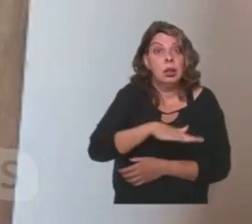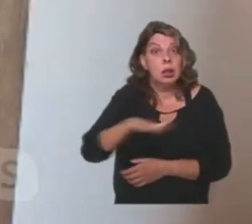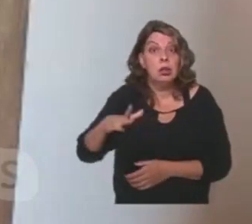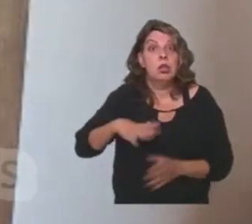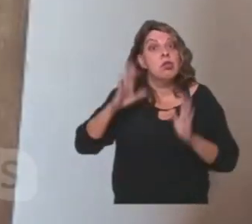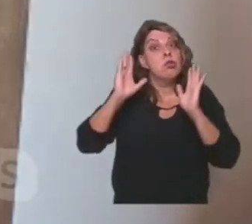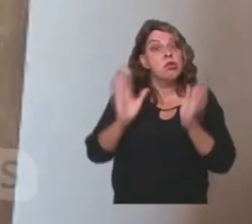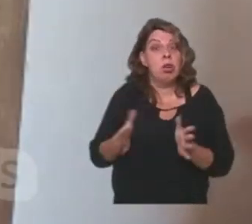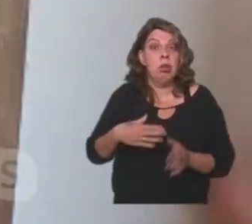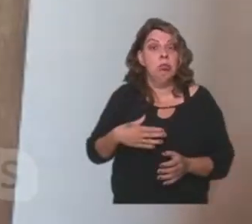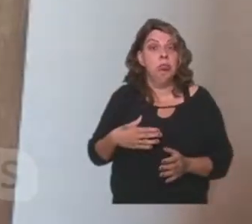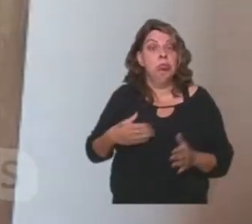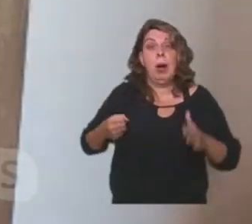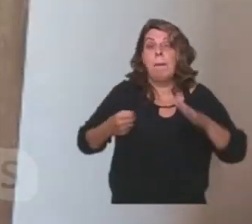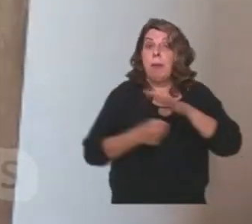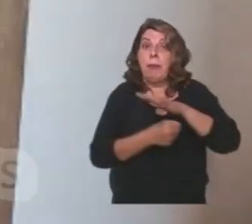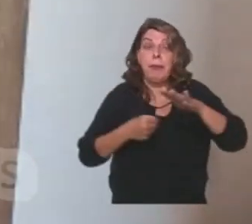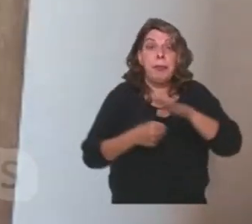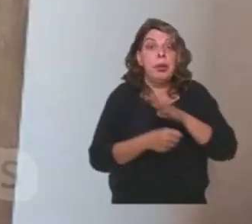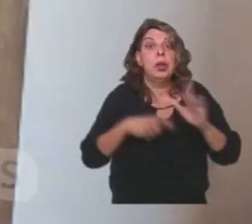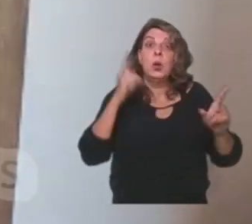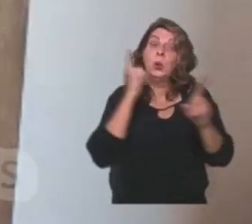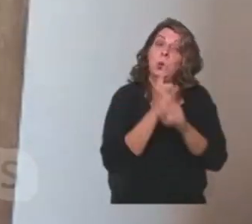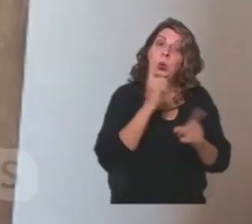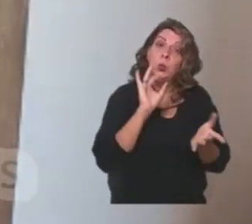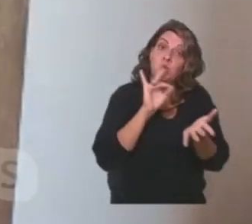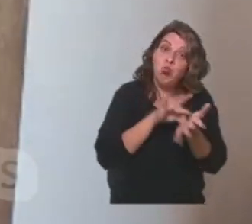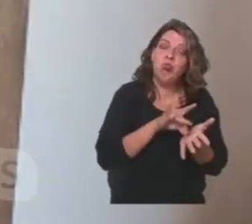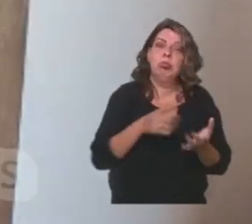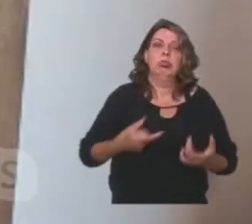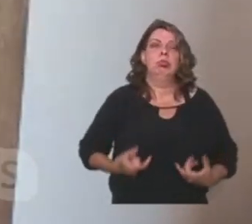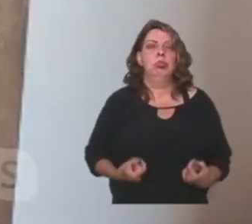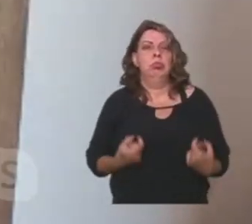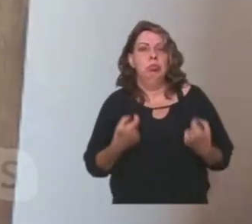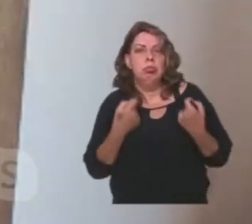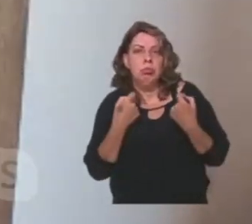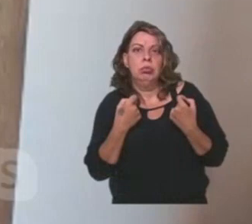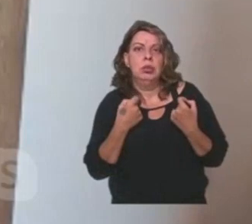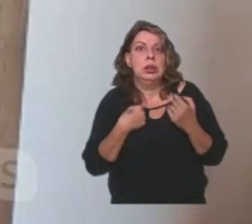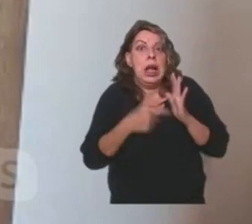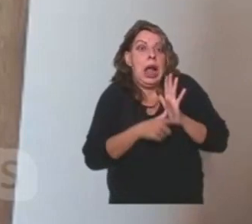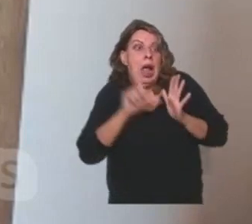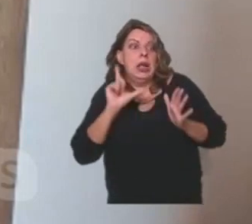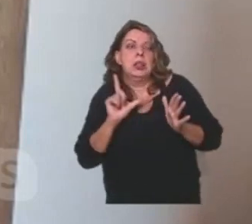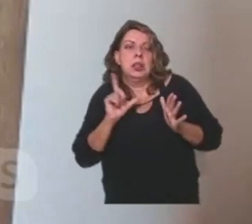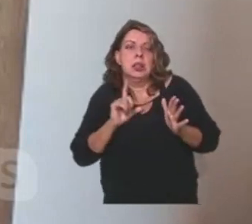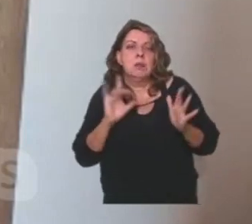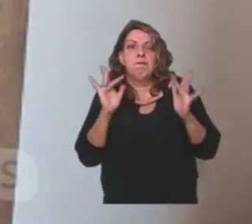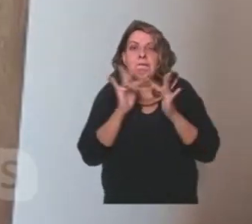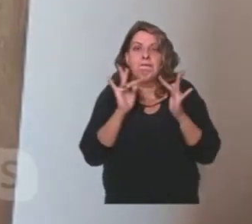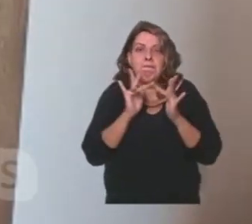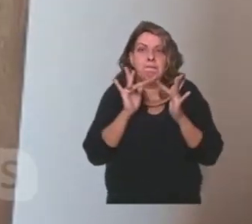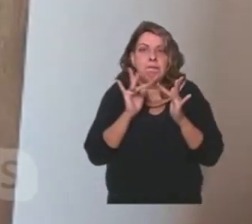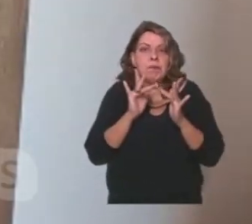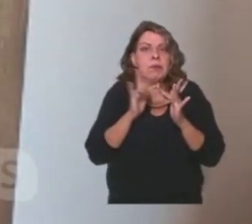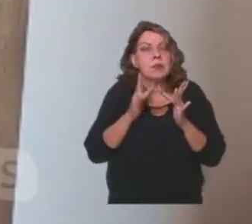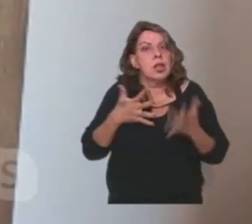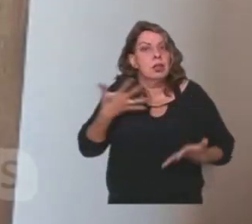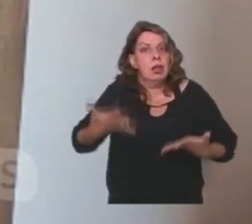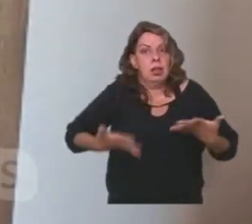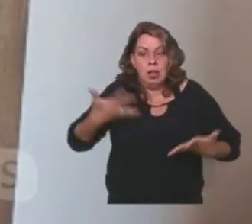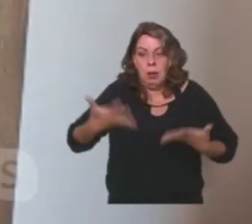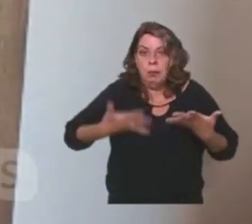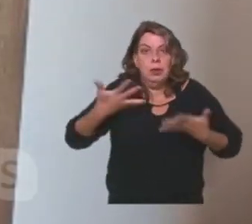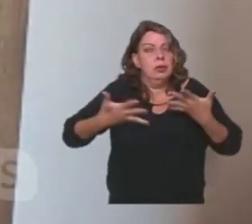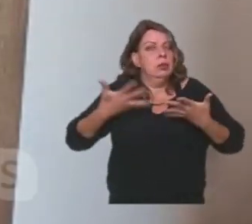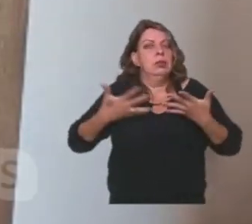pelo programa, crianças que já tiveram diagnóstico confirmado de câncer e precocemente entraram no tratamento,